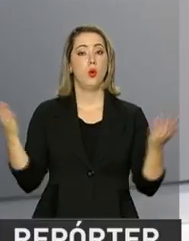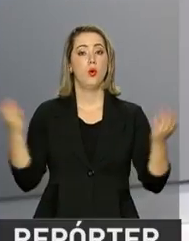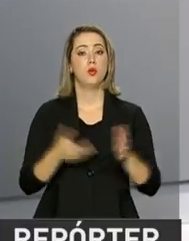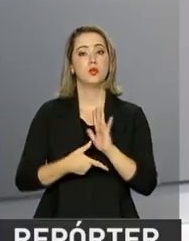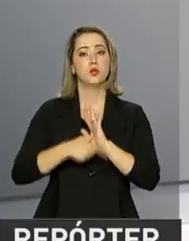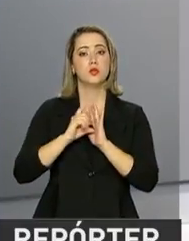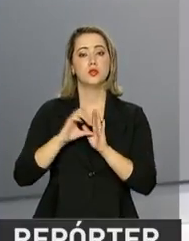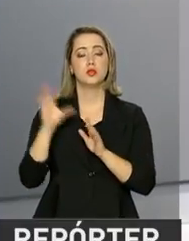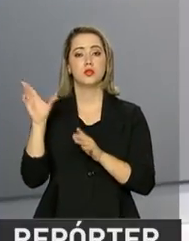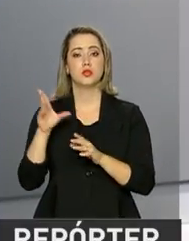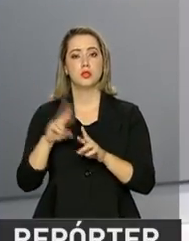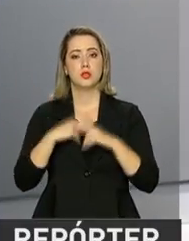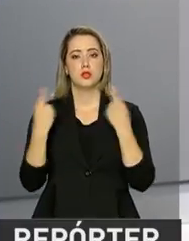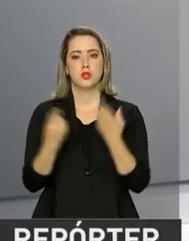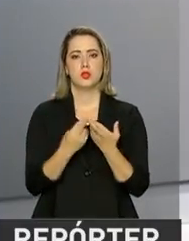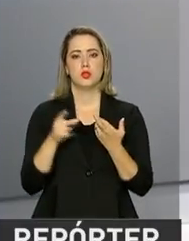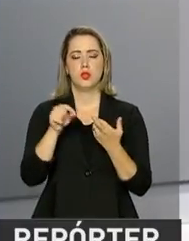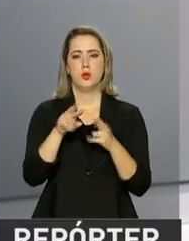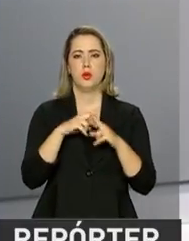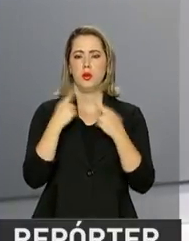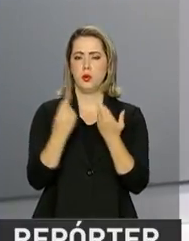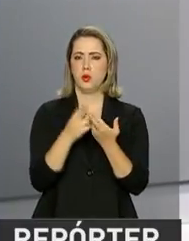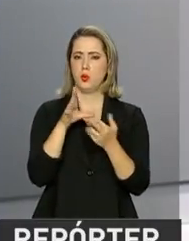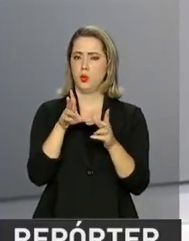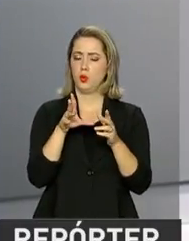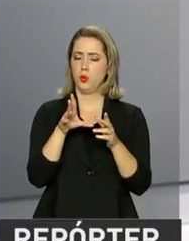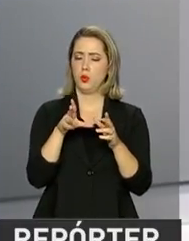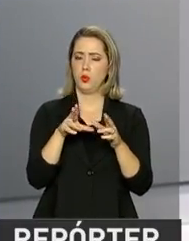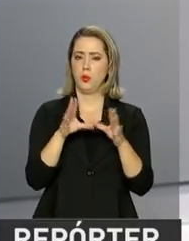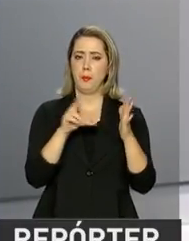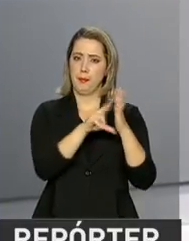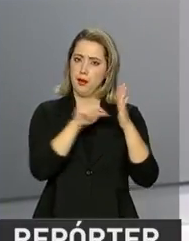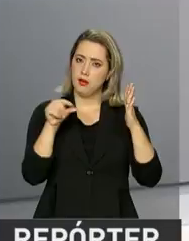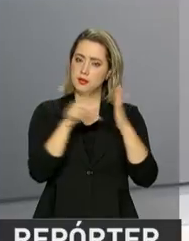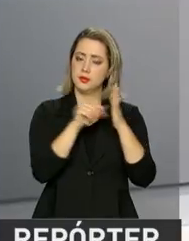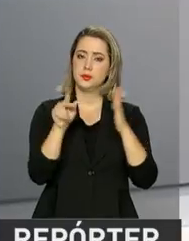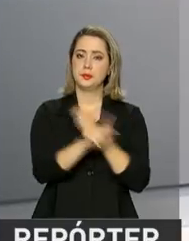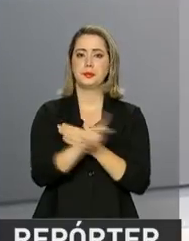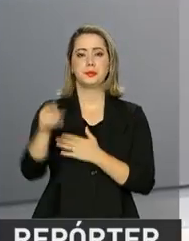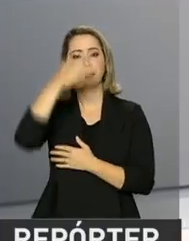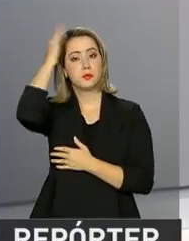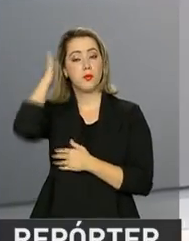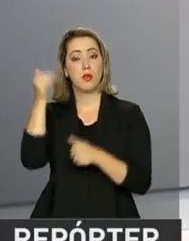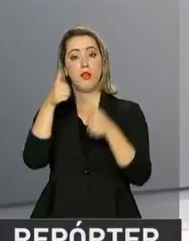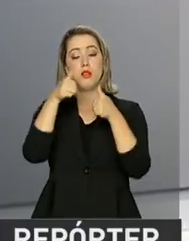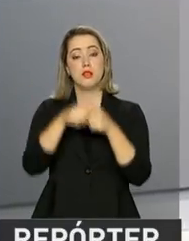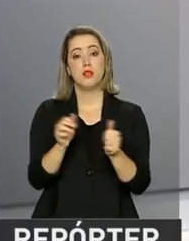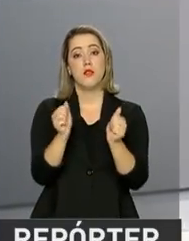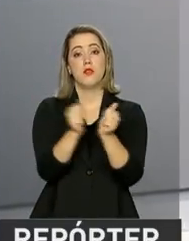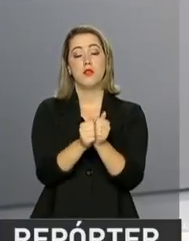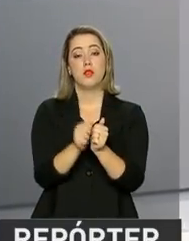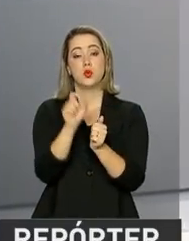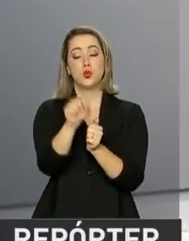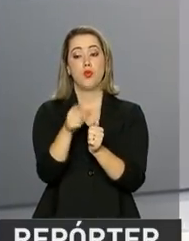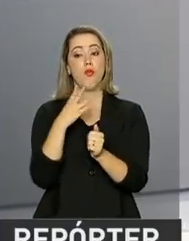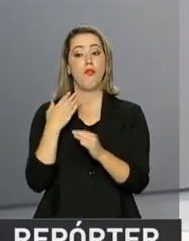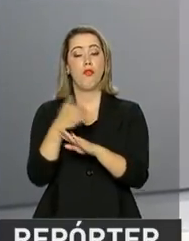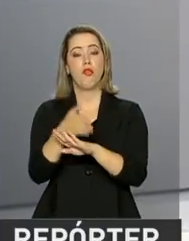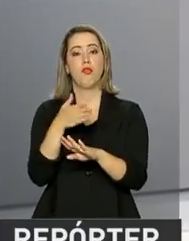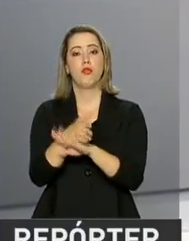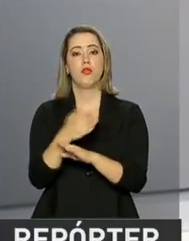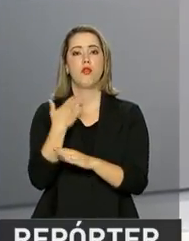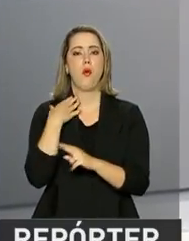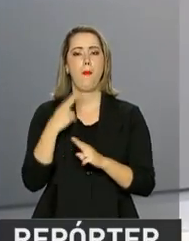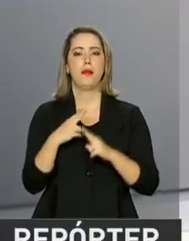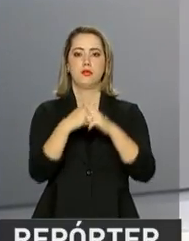coordenar a reunião de um ano de governo no palácio do planalto o presidente michel temer esteve em uma agência da caixa aqui em